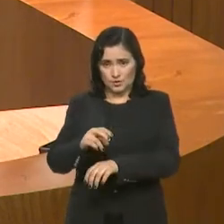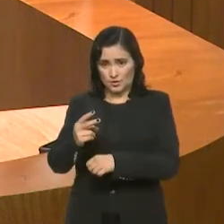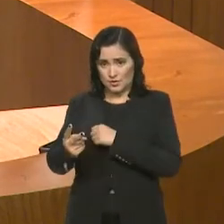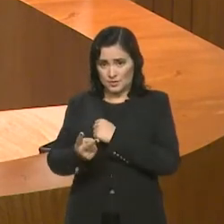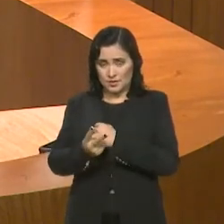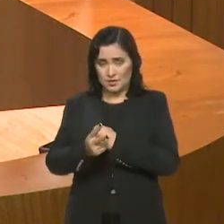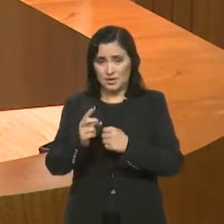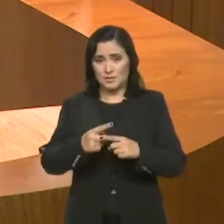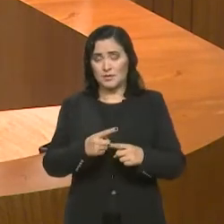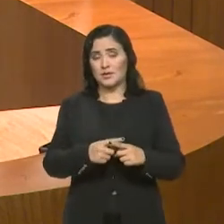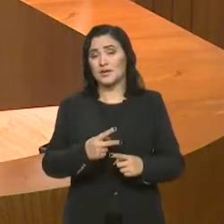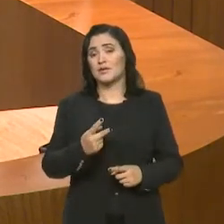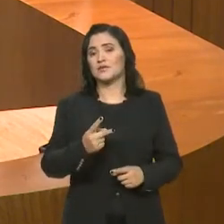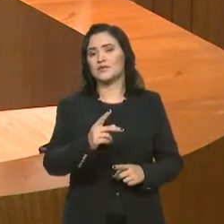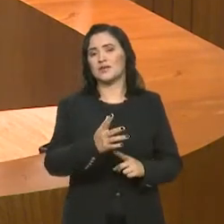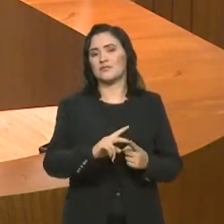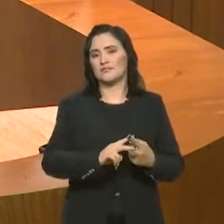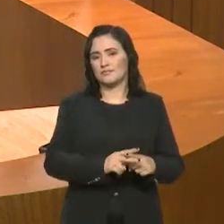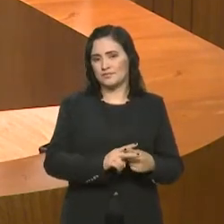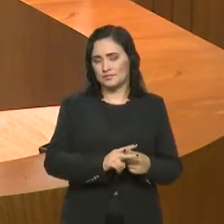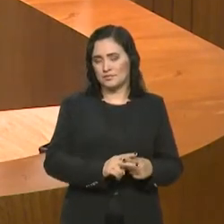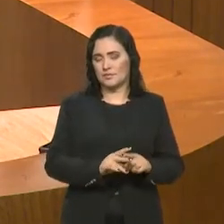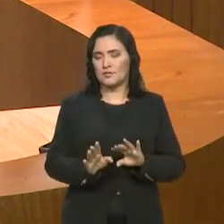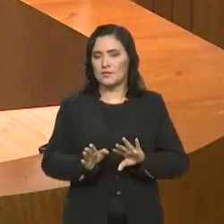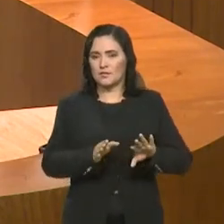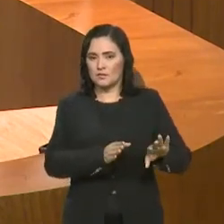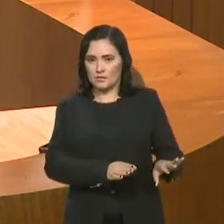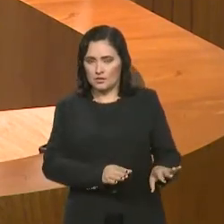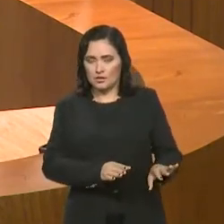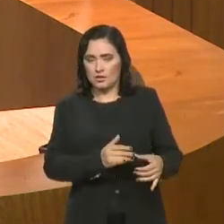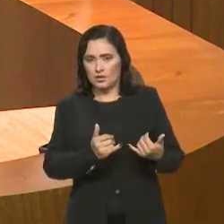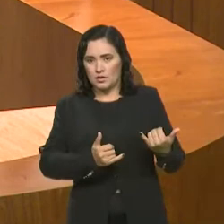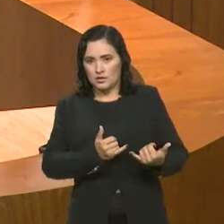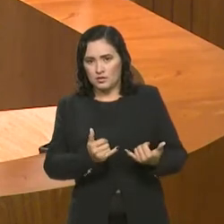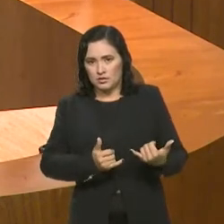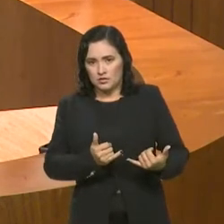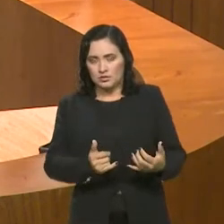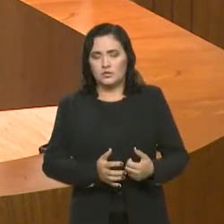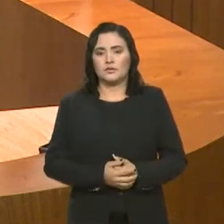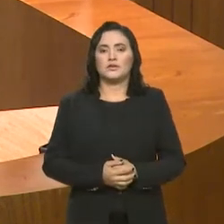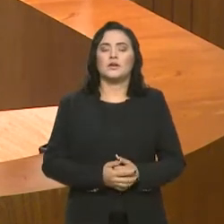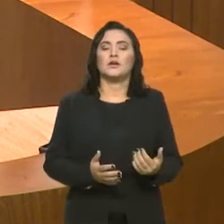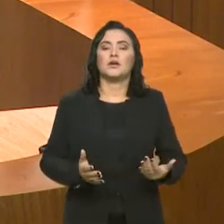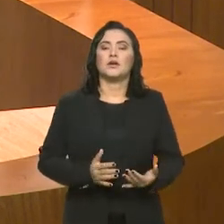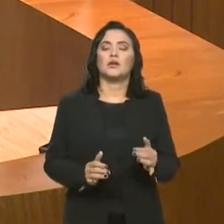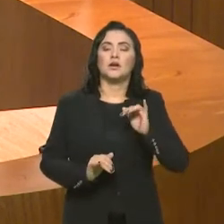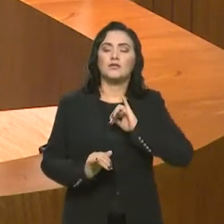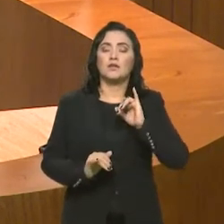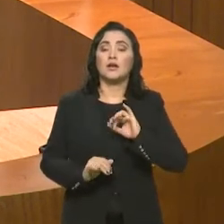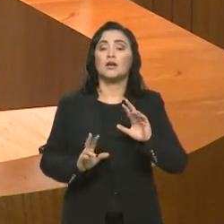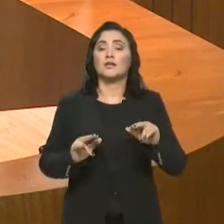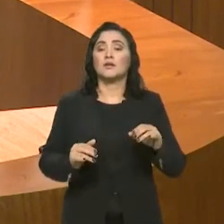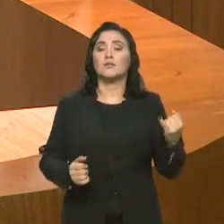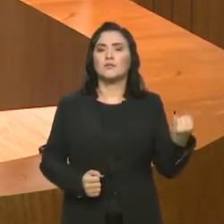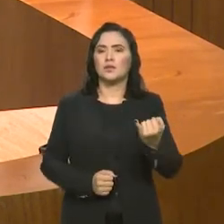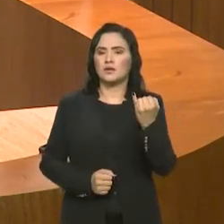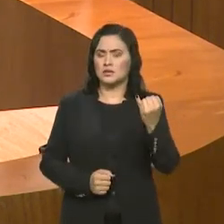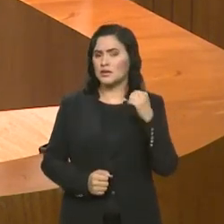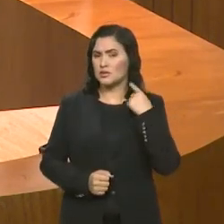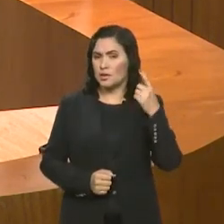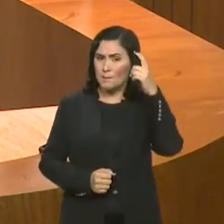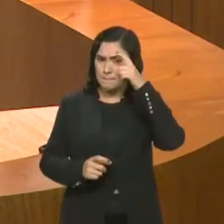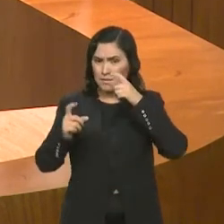aqui tratar de um assunto de bastante relevância que nos preocupa, deputado Zé Inácio. Hoje só